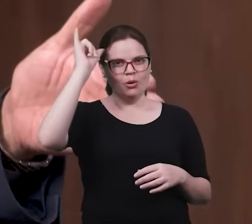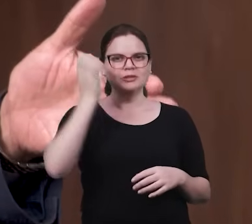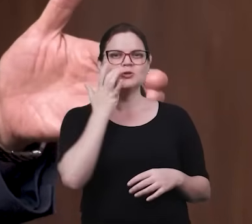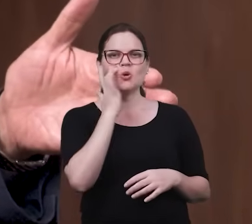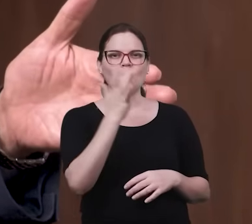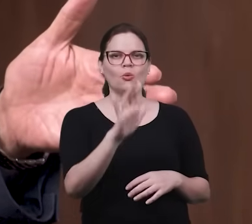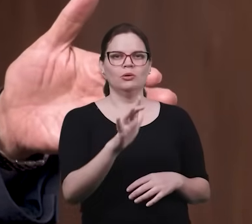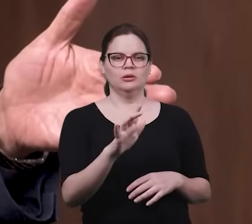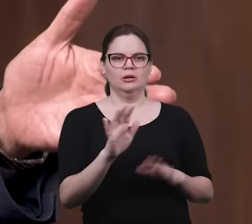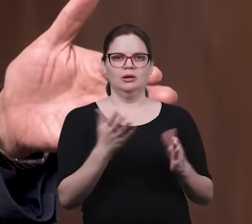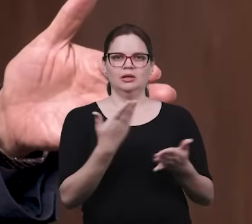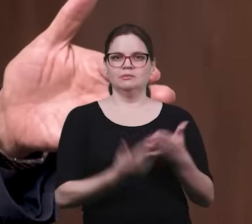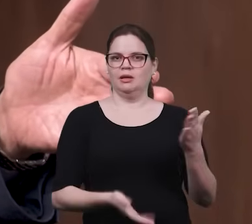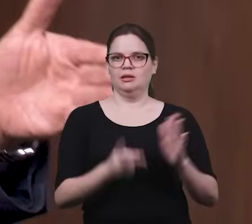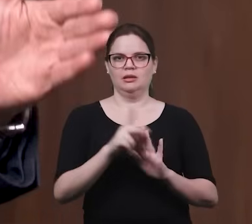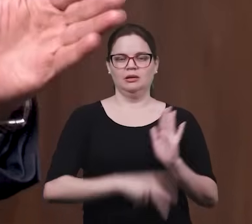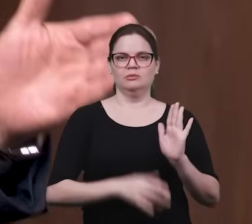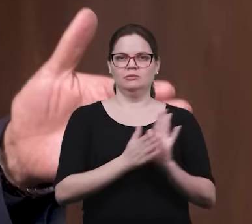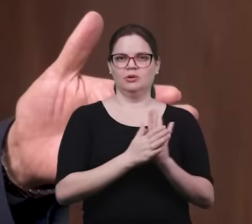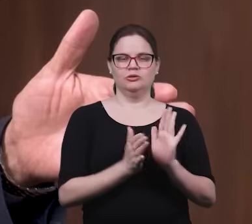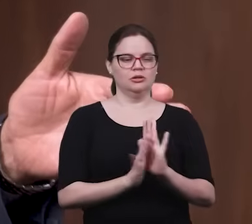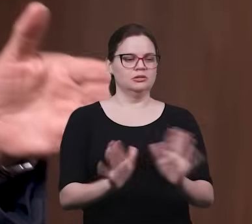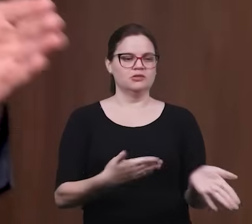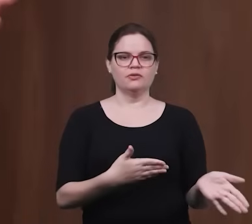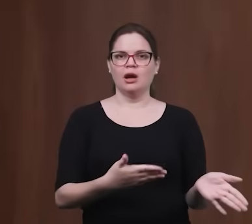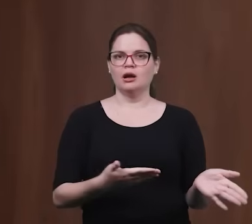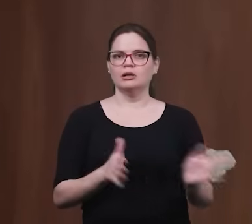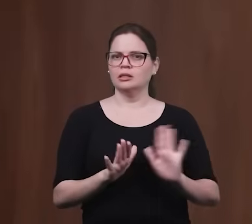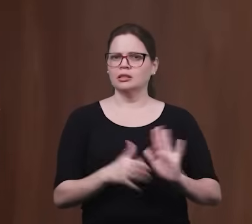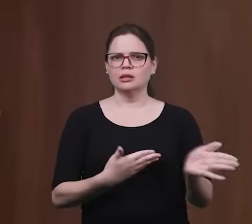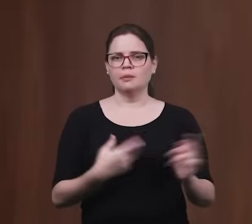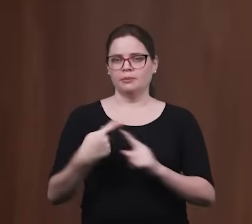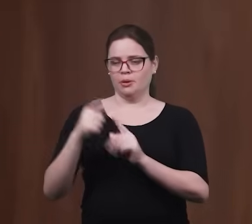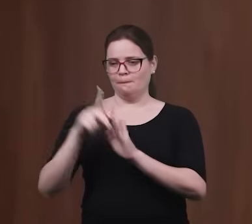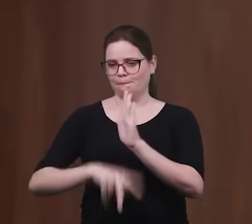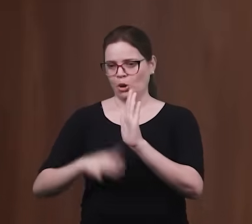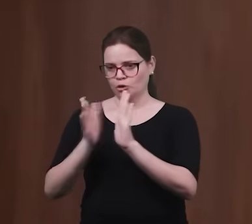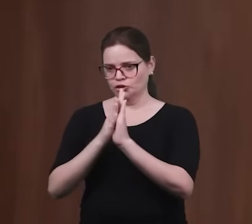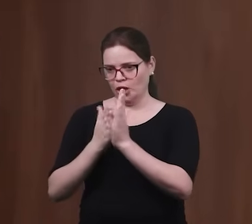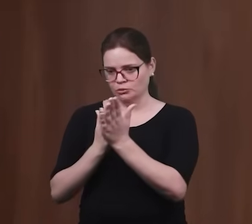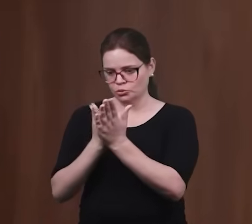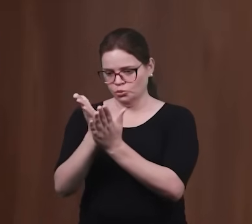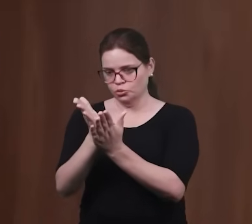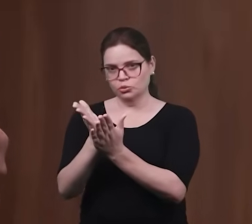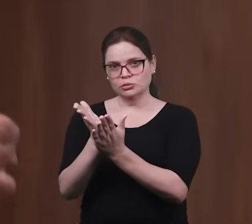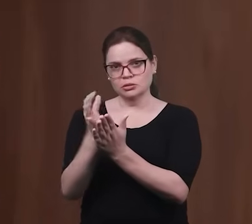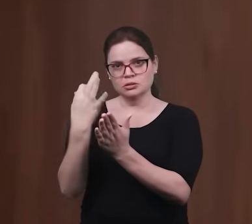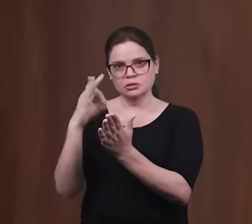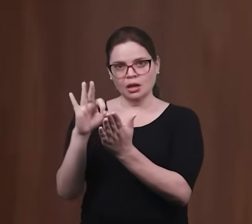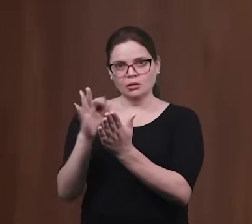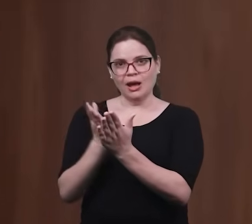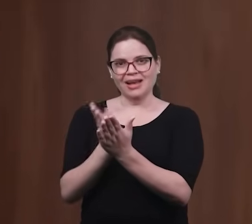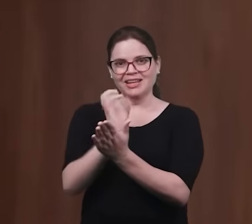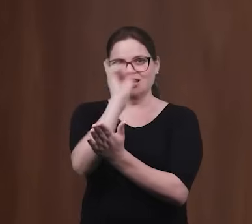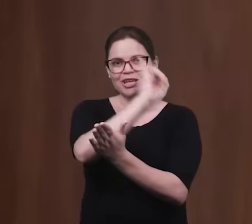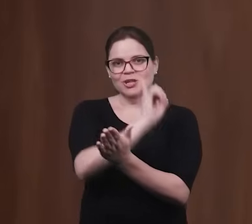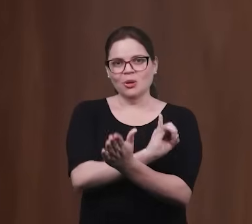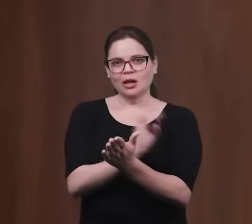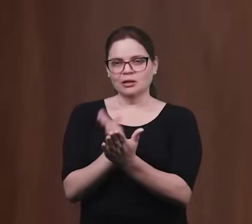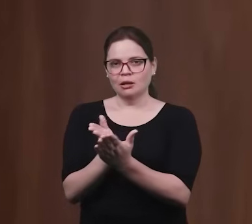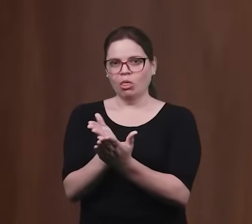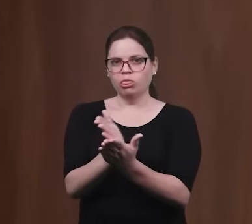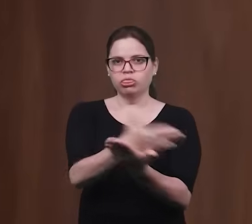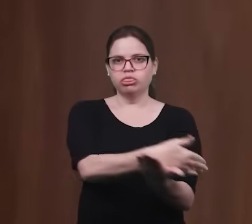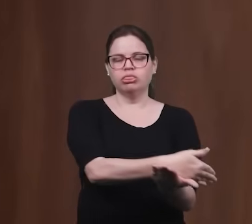do projeto de Deus. Era um desvio, porque a idolatria ela é um desvio do projeto de